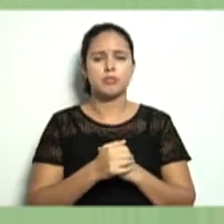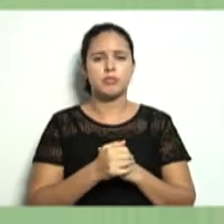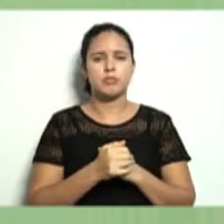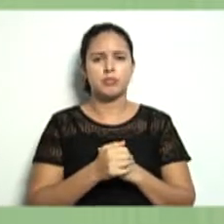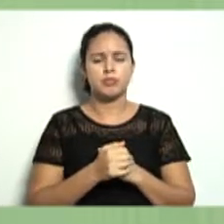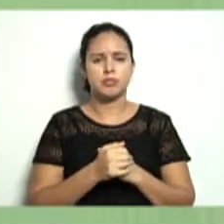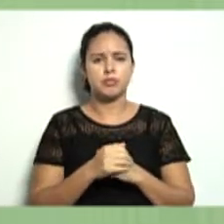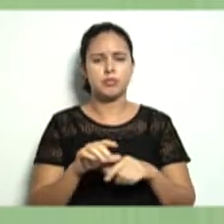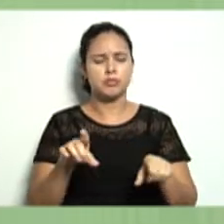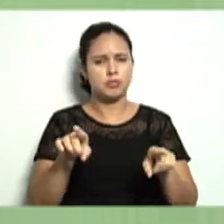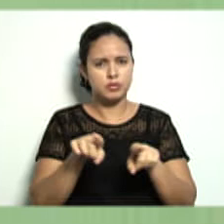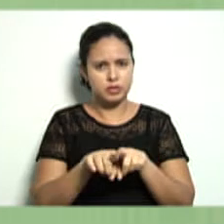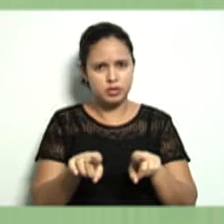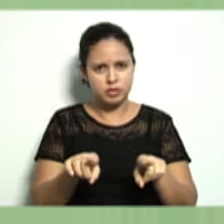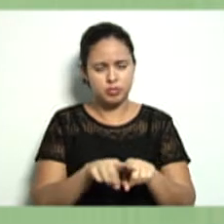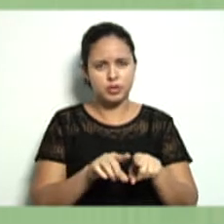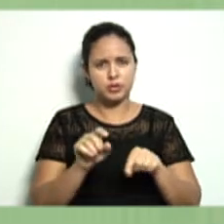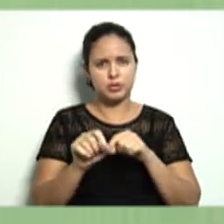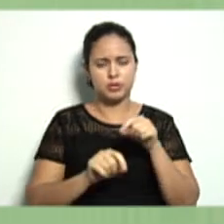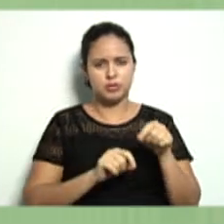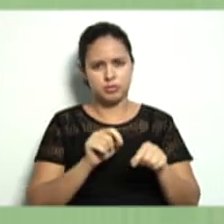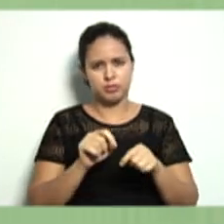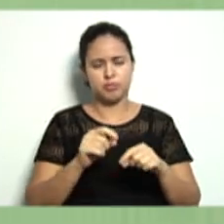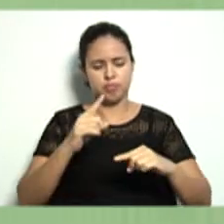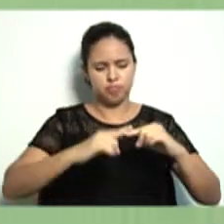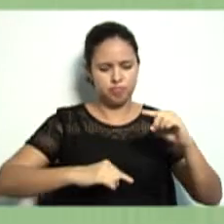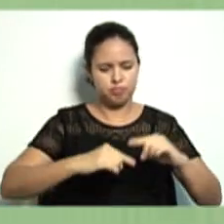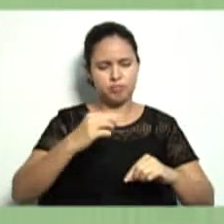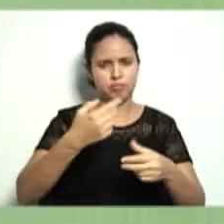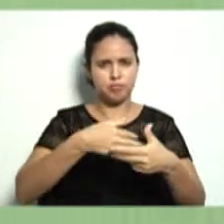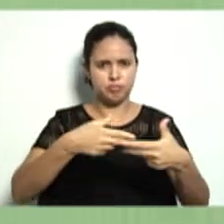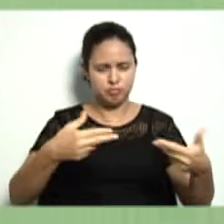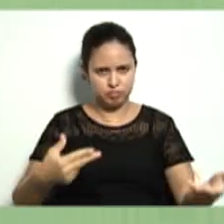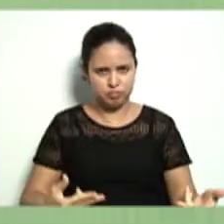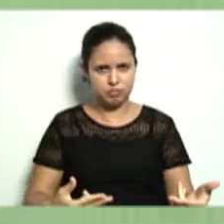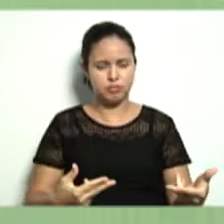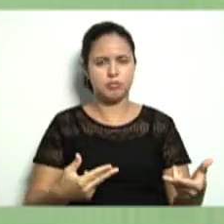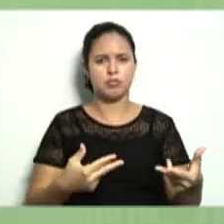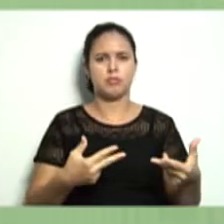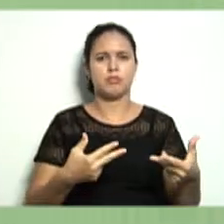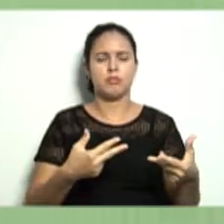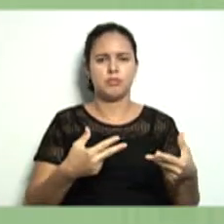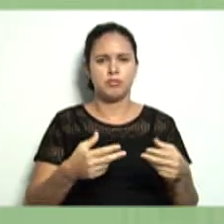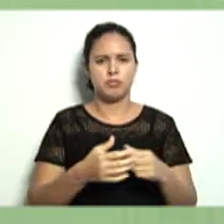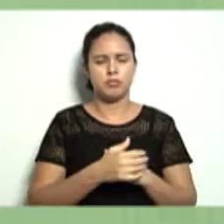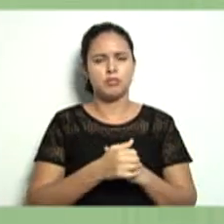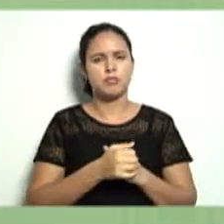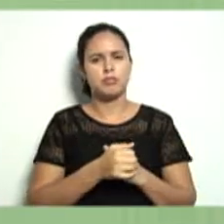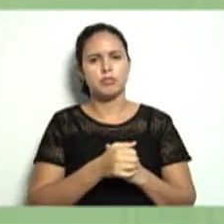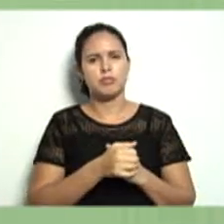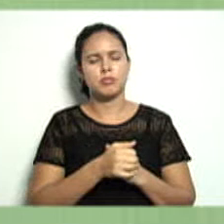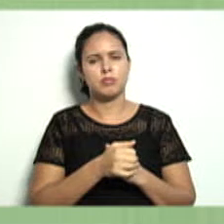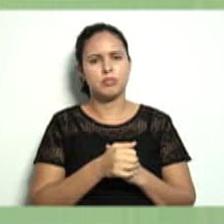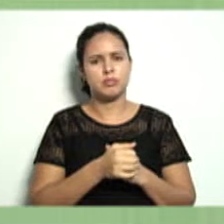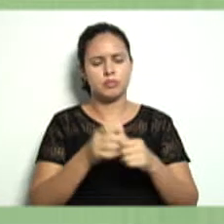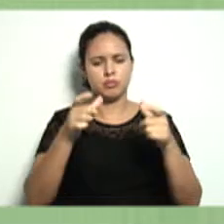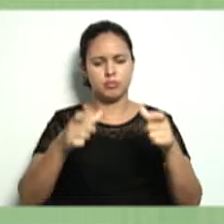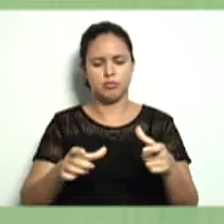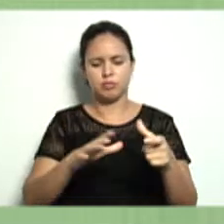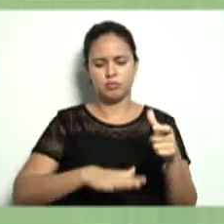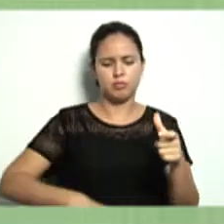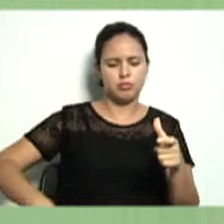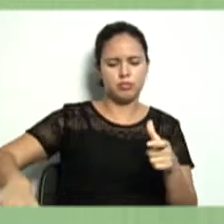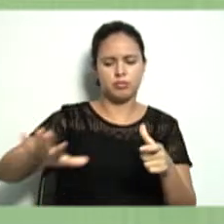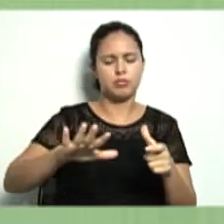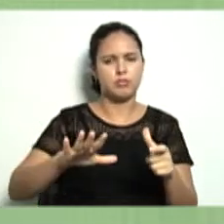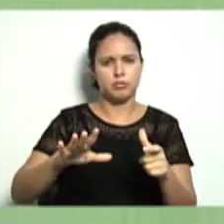Em relação aos instrumentos e mecanismos da governança cooperativa e ao ambiente de controle